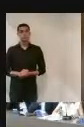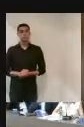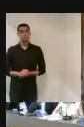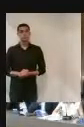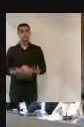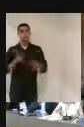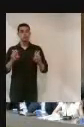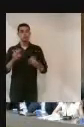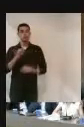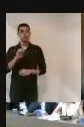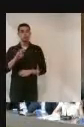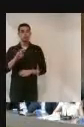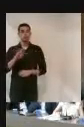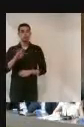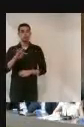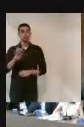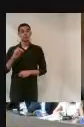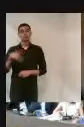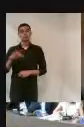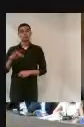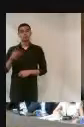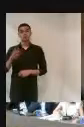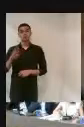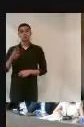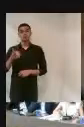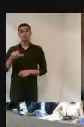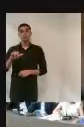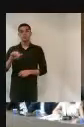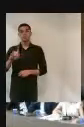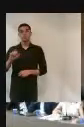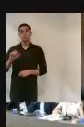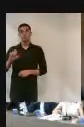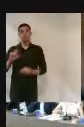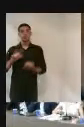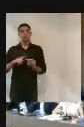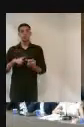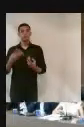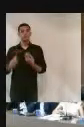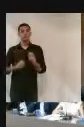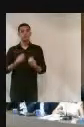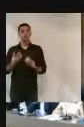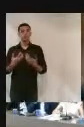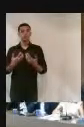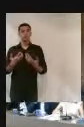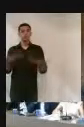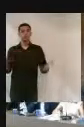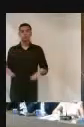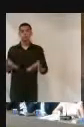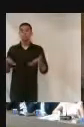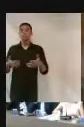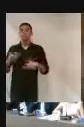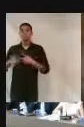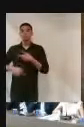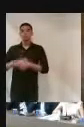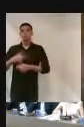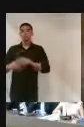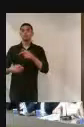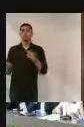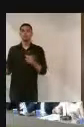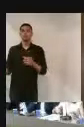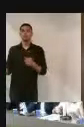sustentabilidade, e como gerador, um exemplo de geração de trabalho e emprego